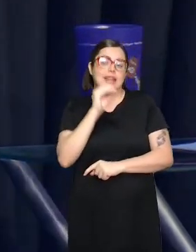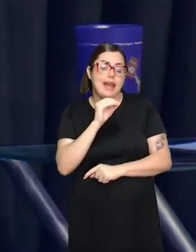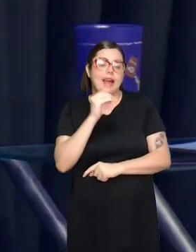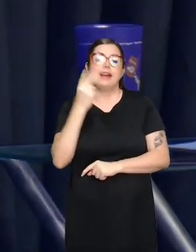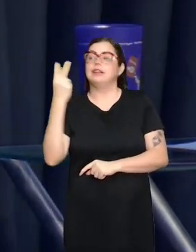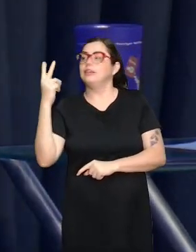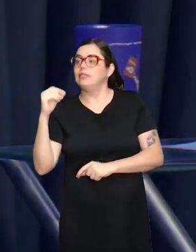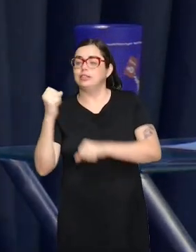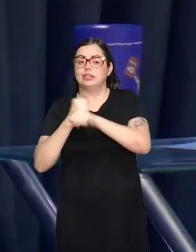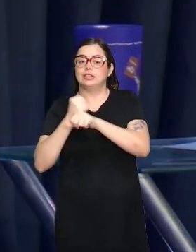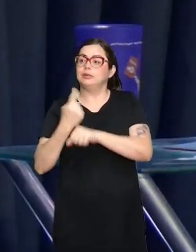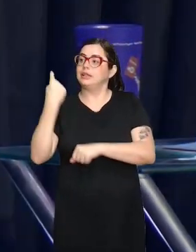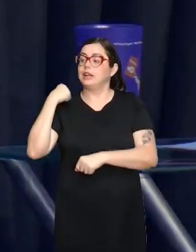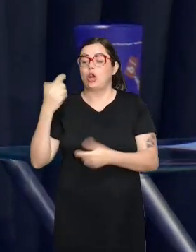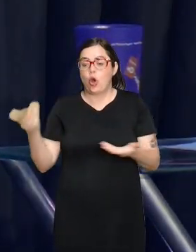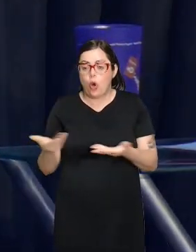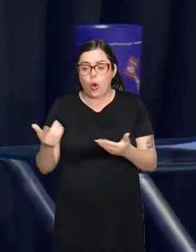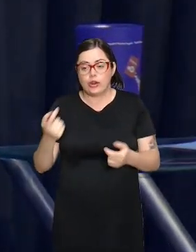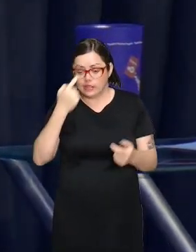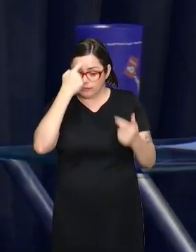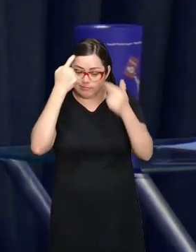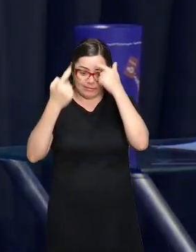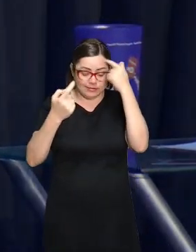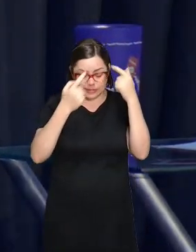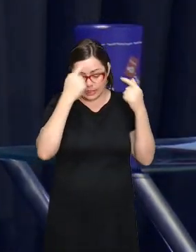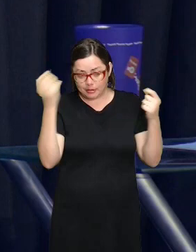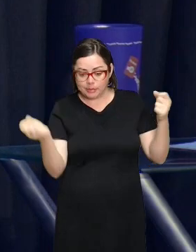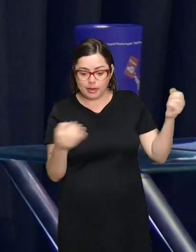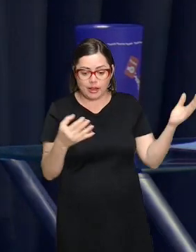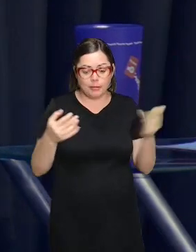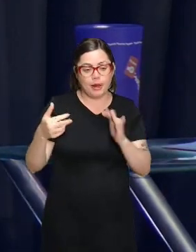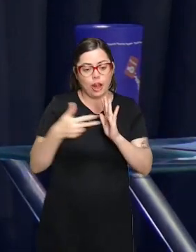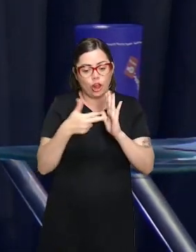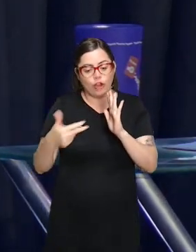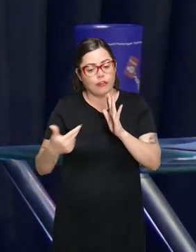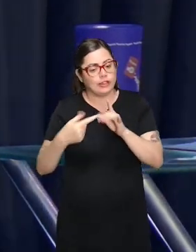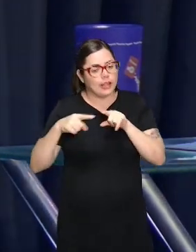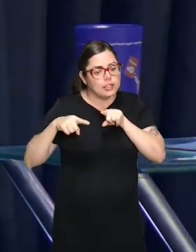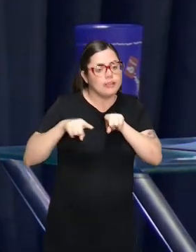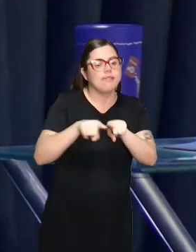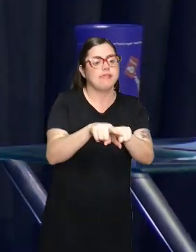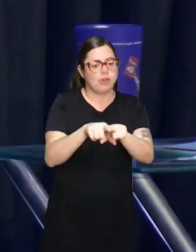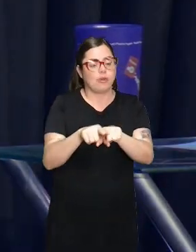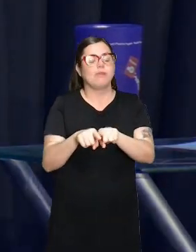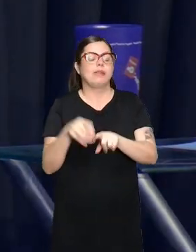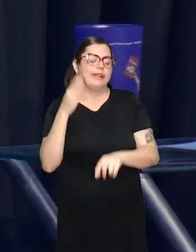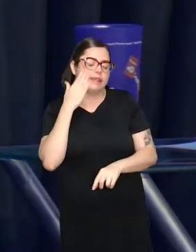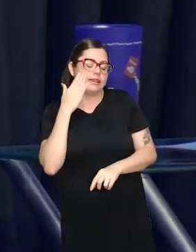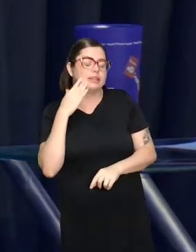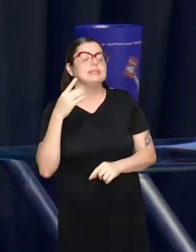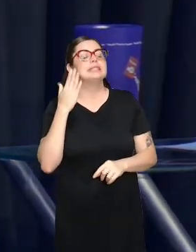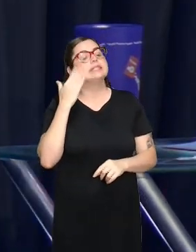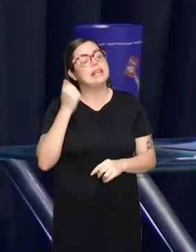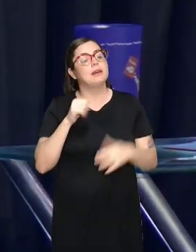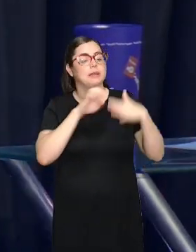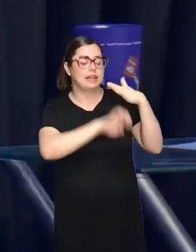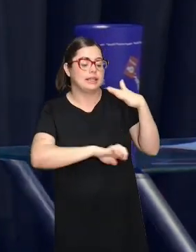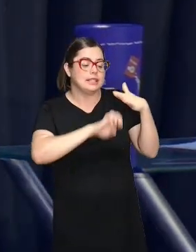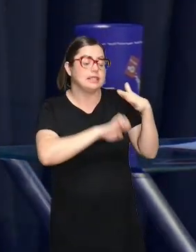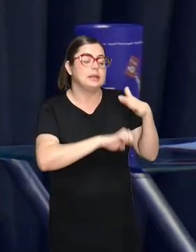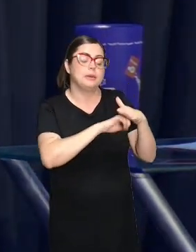como o Morris falou, a questão da sobrevivência hoje é muito importante. Porque a gente sabe que as empresas, né, na sua maioria,